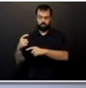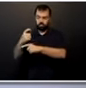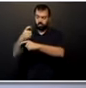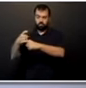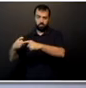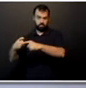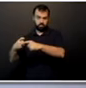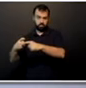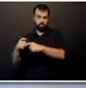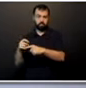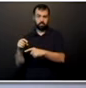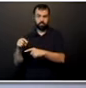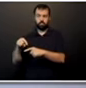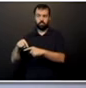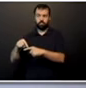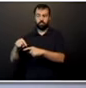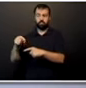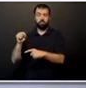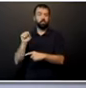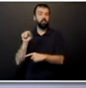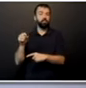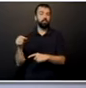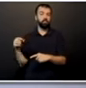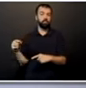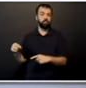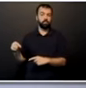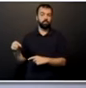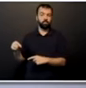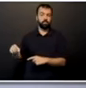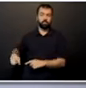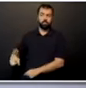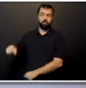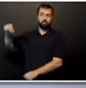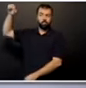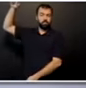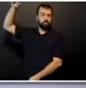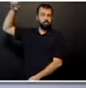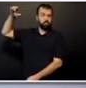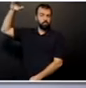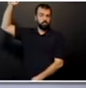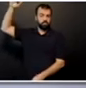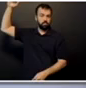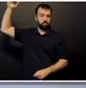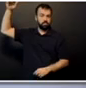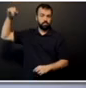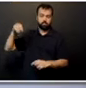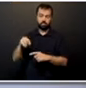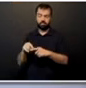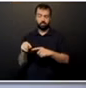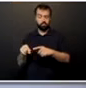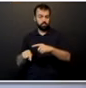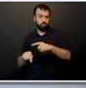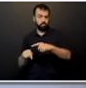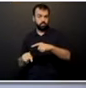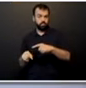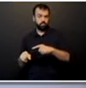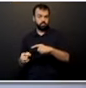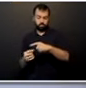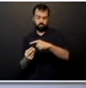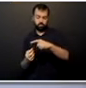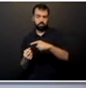representa a idade de lucas e na parte de baixo a idade de luiza a a